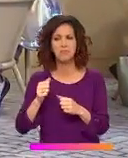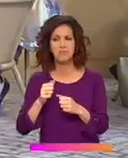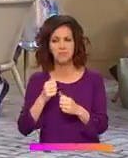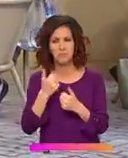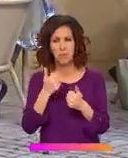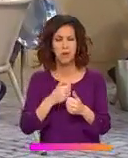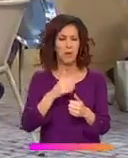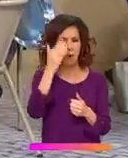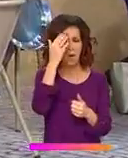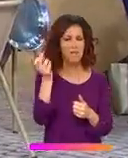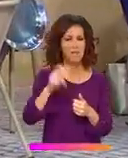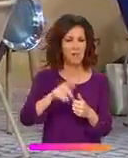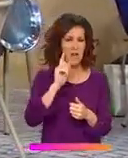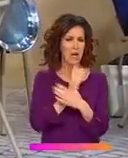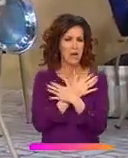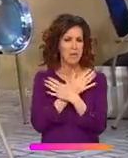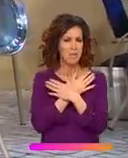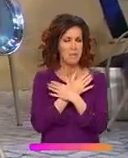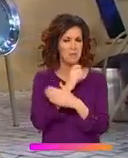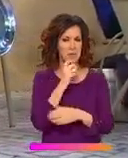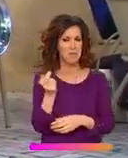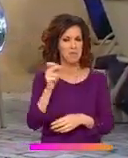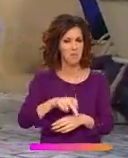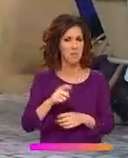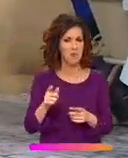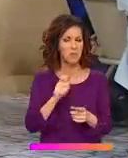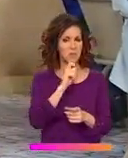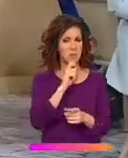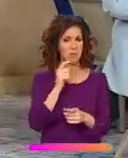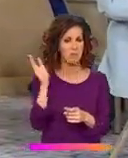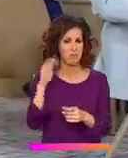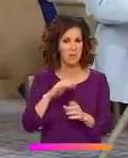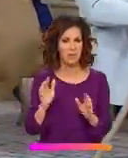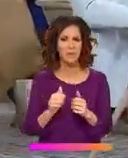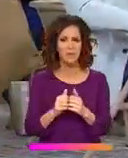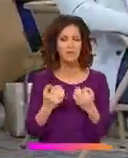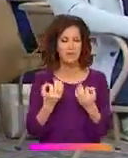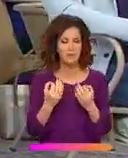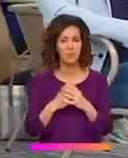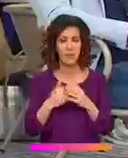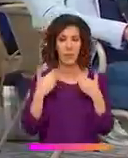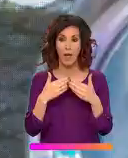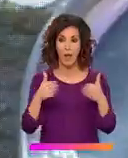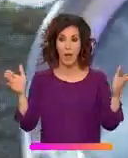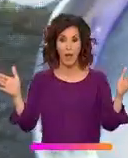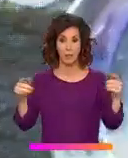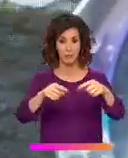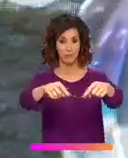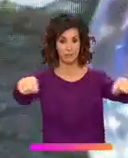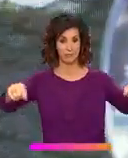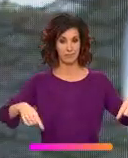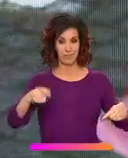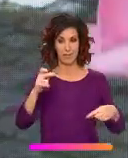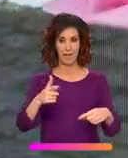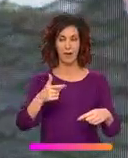chegar. Vem à esplanada. Acho que a coisinha passa por aqui. É capaz. É capaz de ir à esplanada. Bom dia. Nós abrimos a esplanada e as pessoas, pronto. Não. A nossa esplanada vem